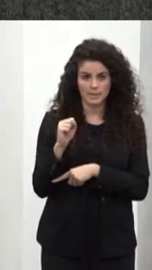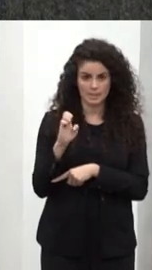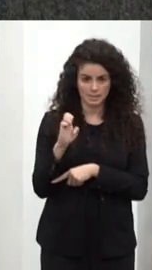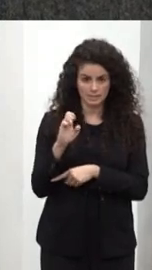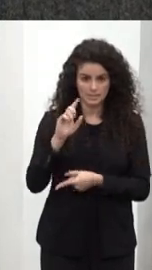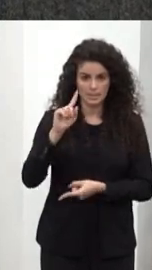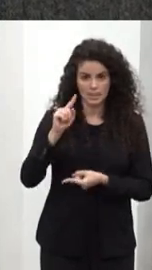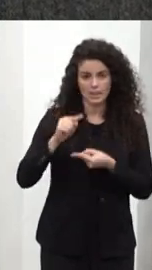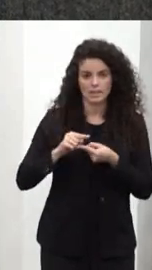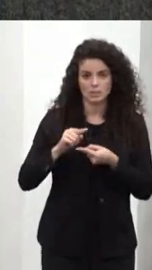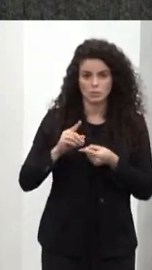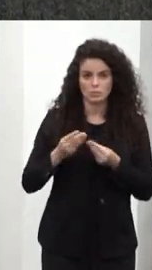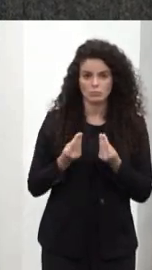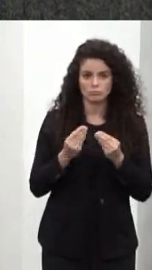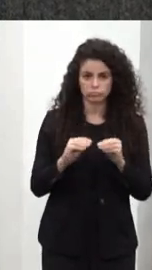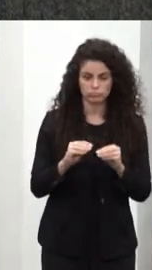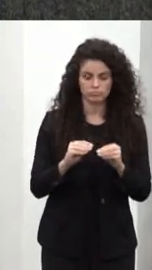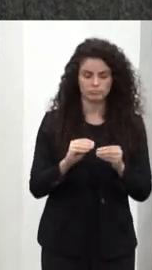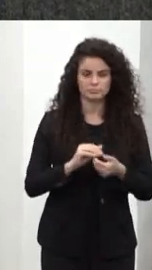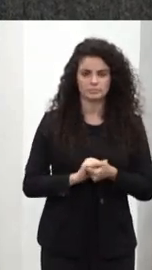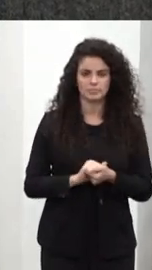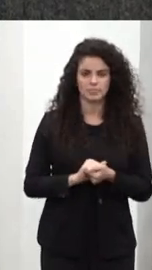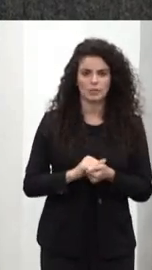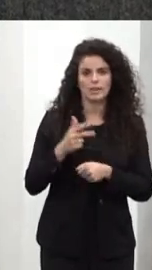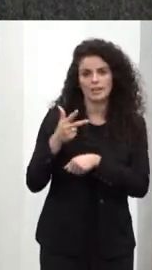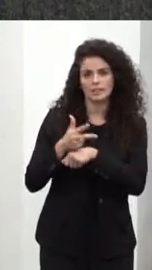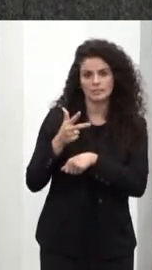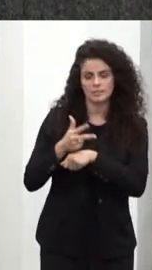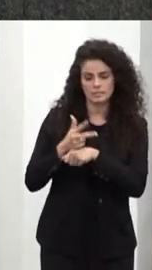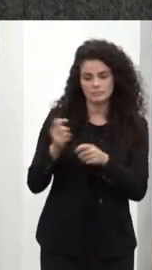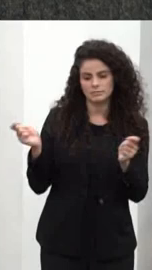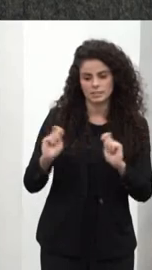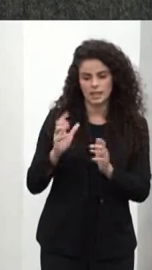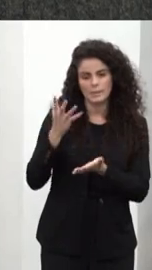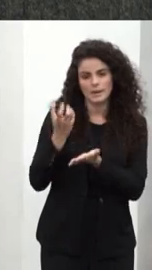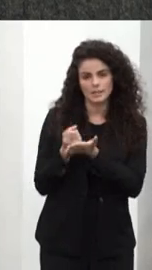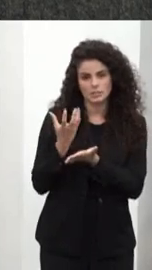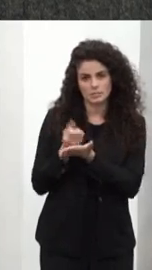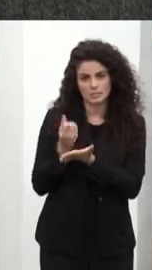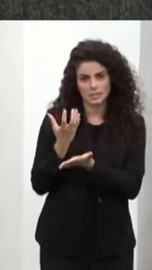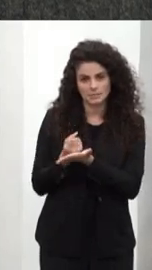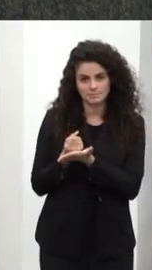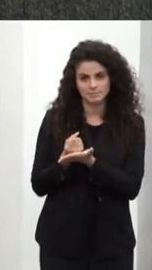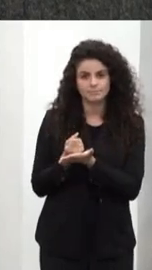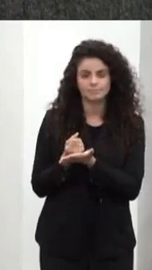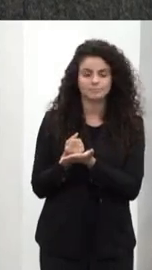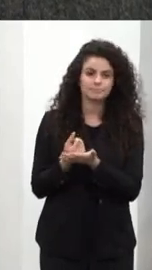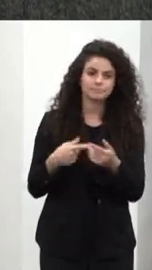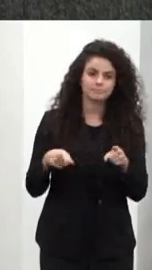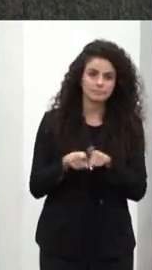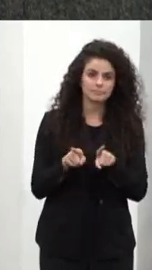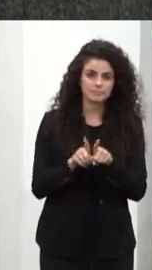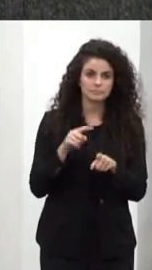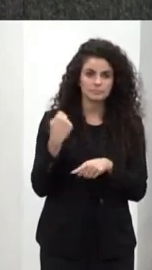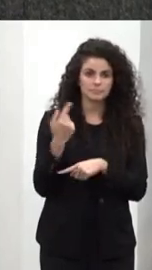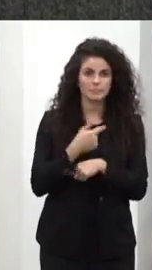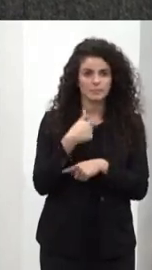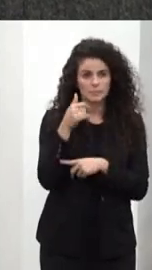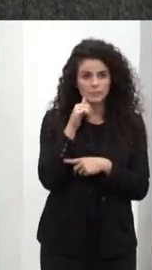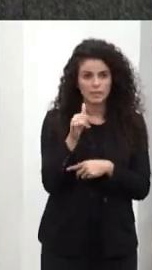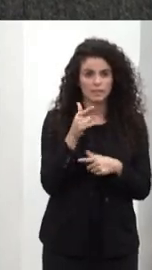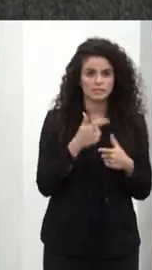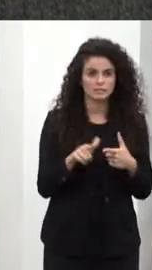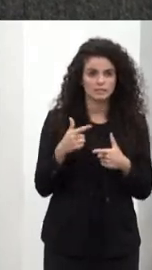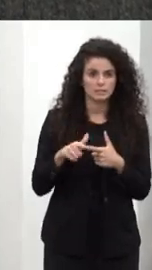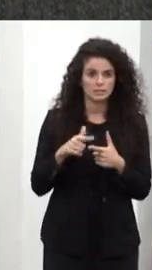certo então por meio de gravação Isso vai ser possível em alguns casos caso excepcionais por meio de gravação e depois a gente reduz a uma espécie de transcrição